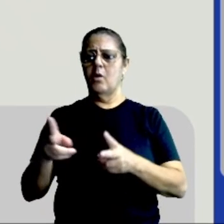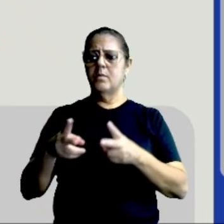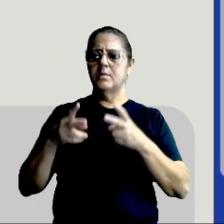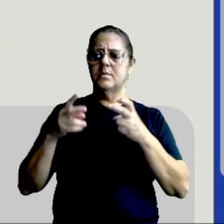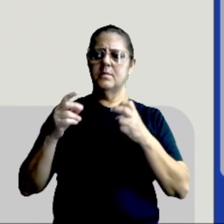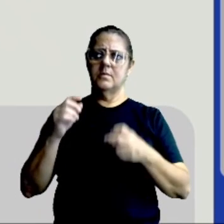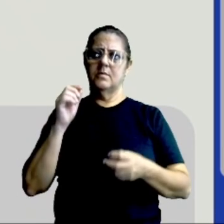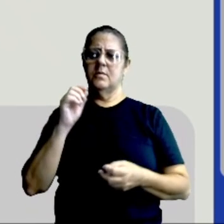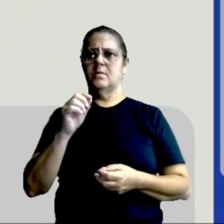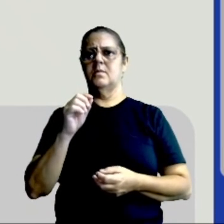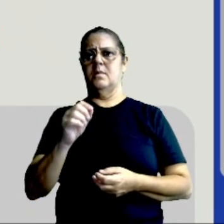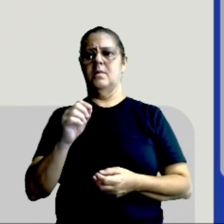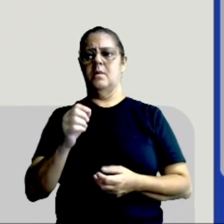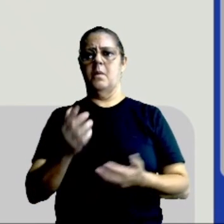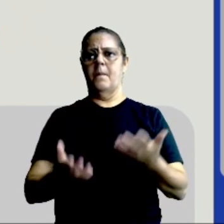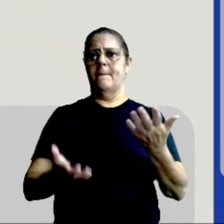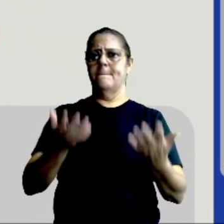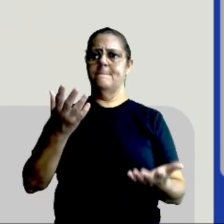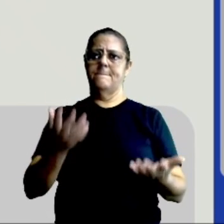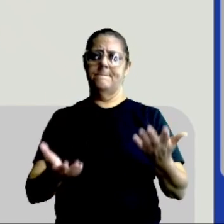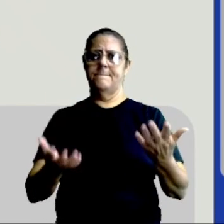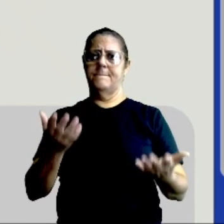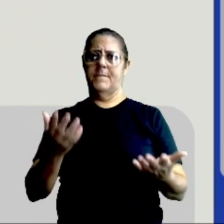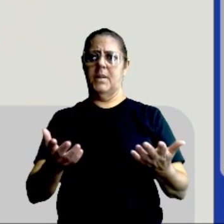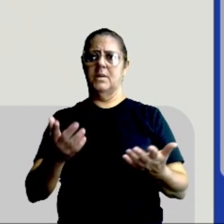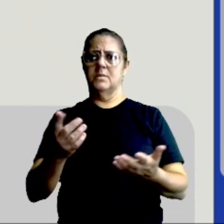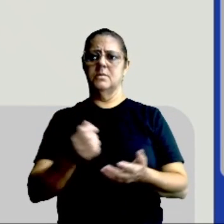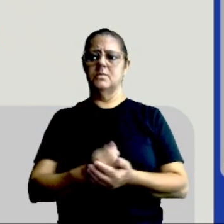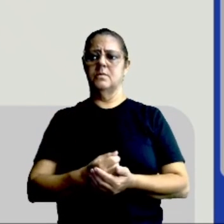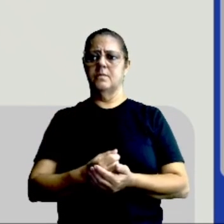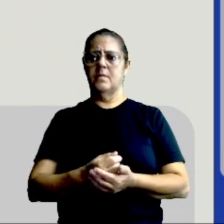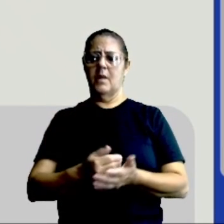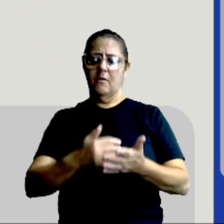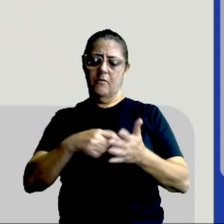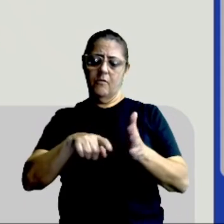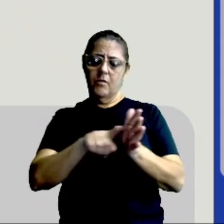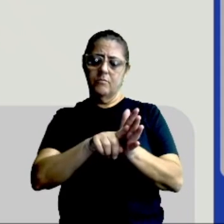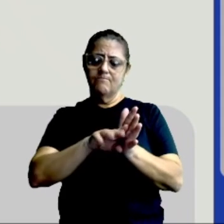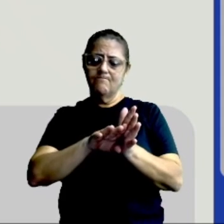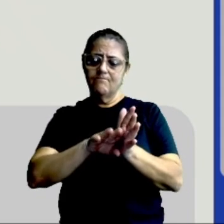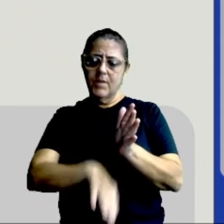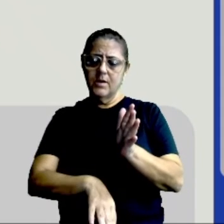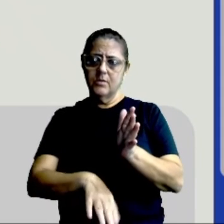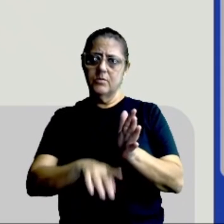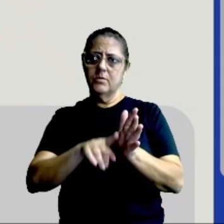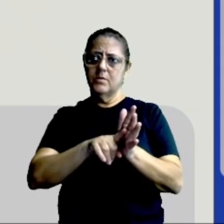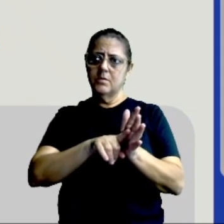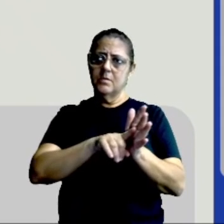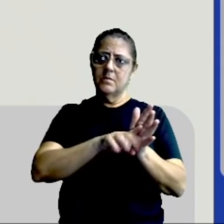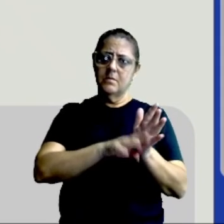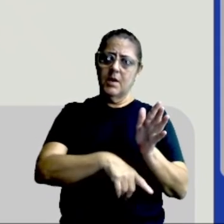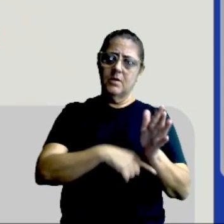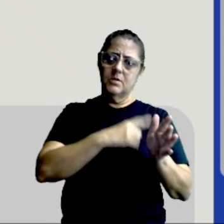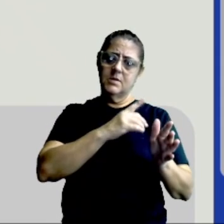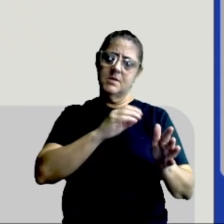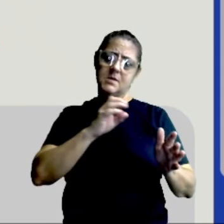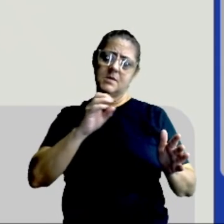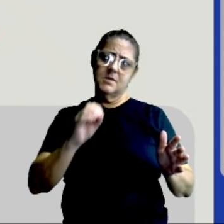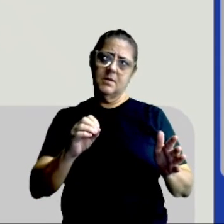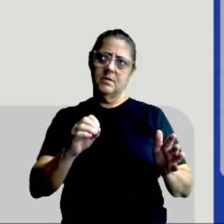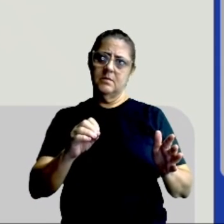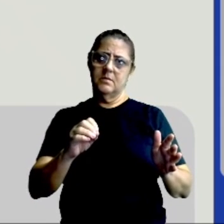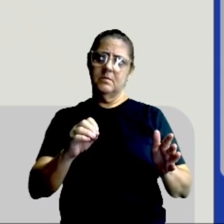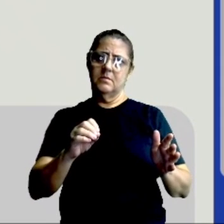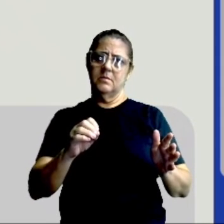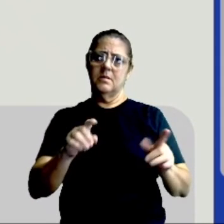quê? Esses pesos aqui, ó, foram embora, né? O 500 foi embora com esse e um de 100 foi embora